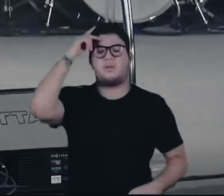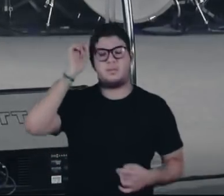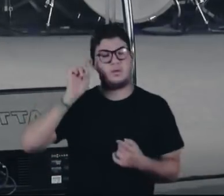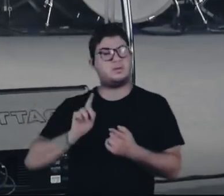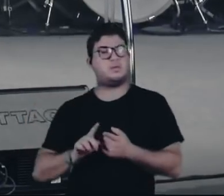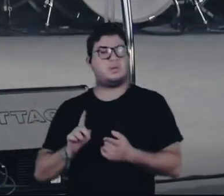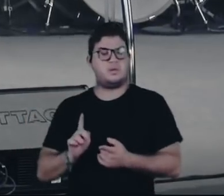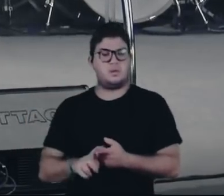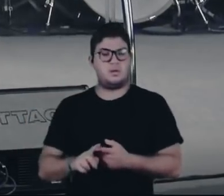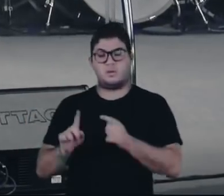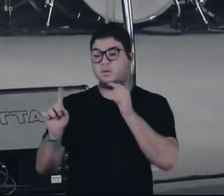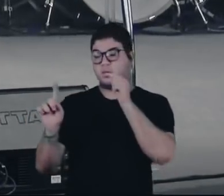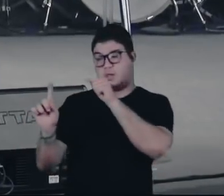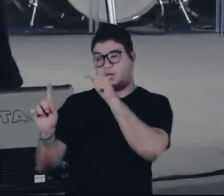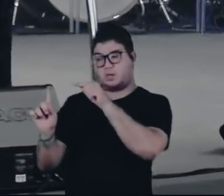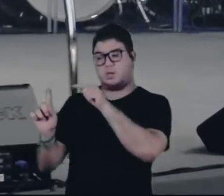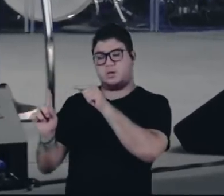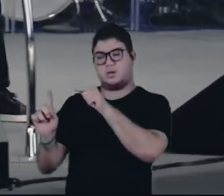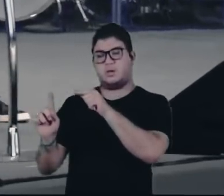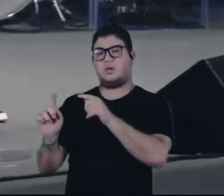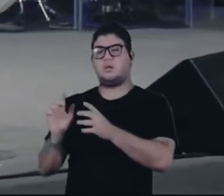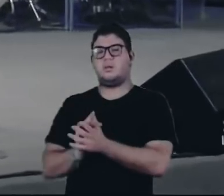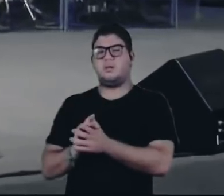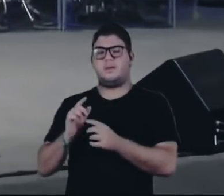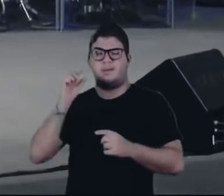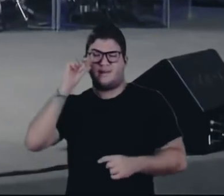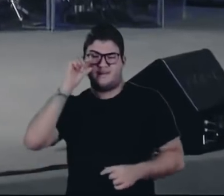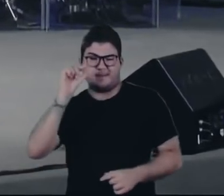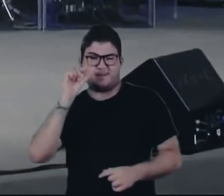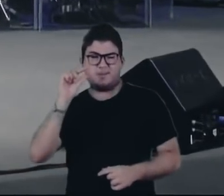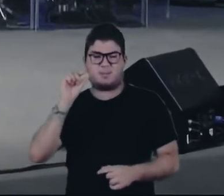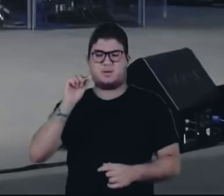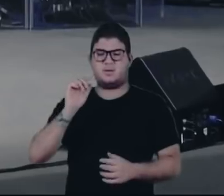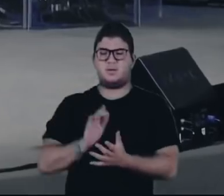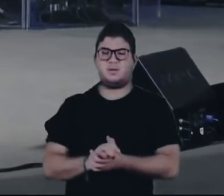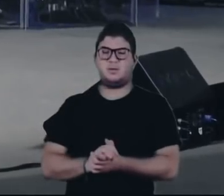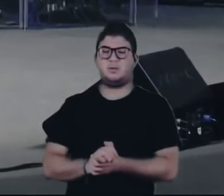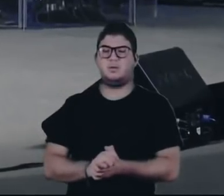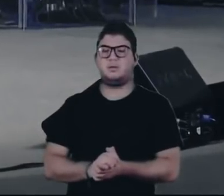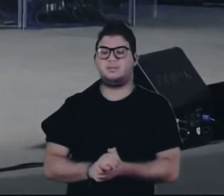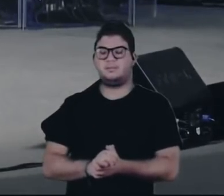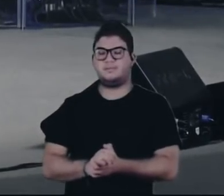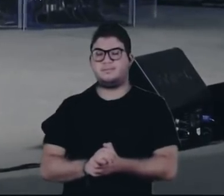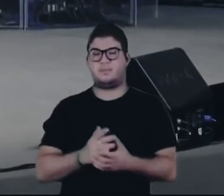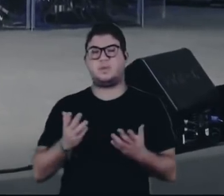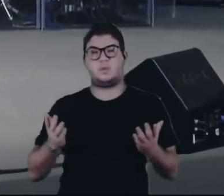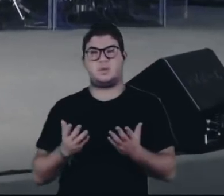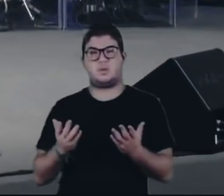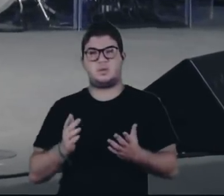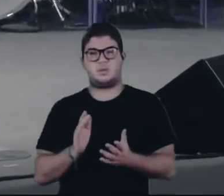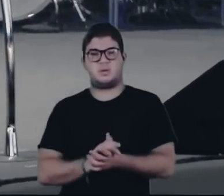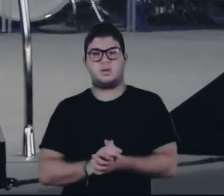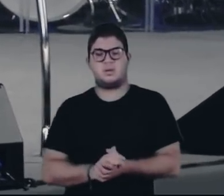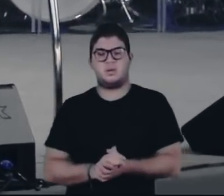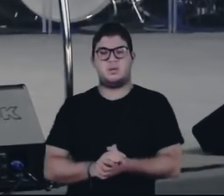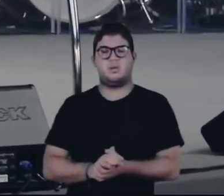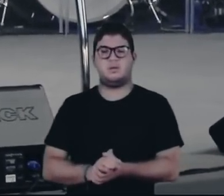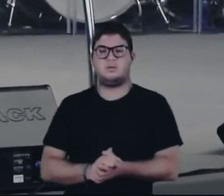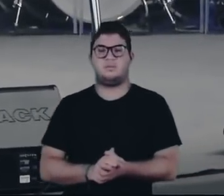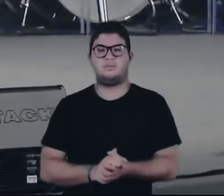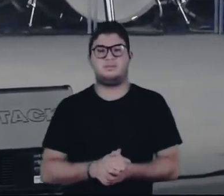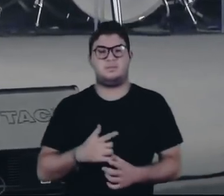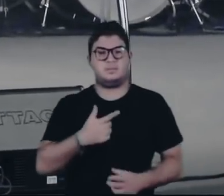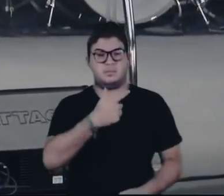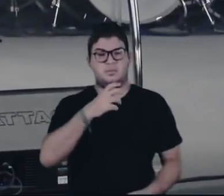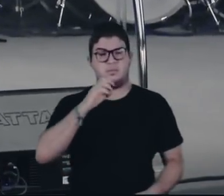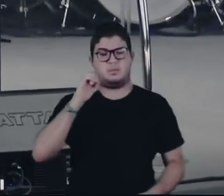mulher que só tem algumas poucas moedas, e se a gente for colocar para os dias de hoje, gente, dá menos do que 20 centavos. Vê